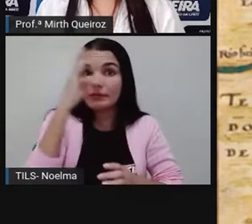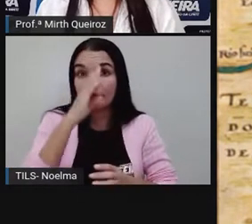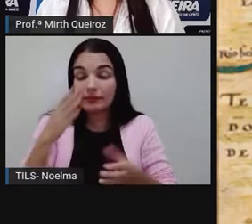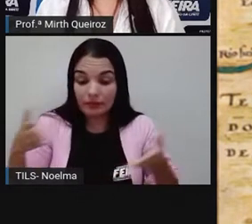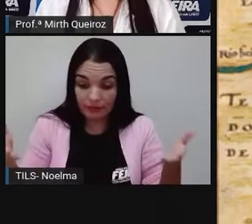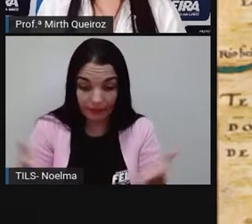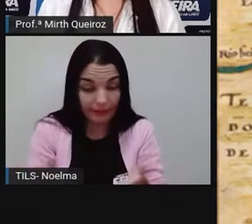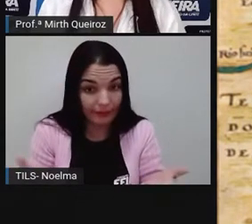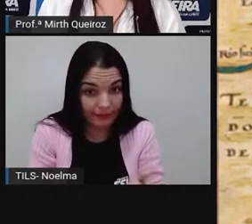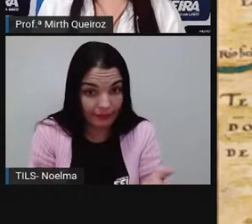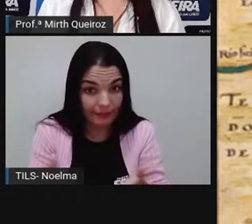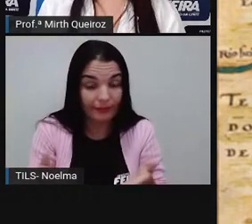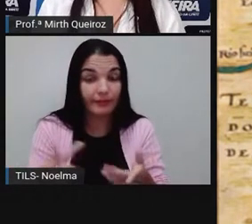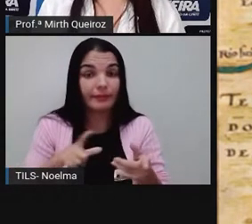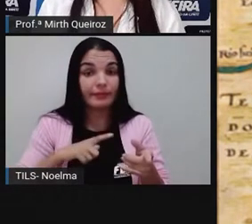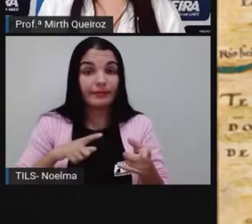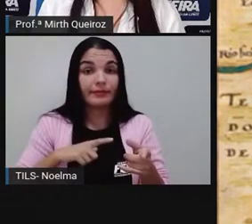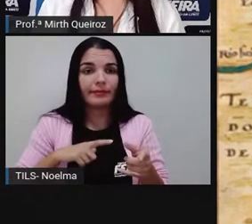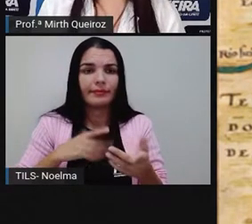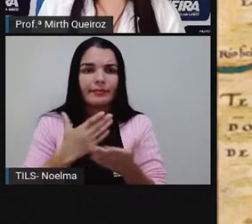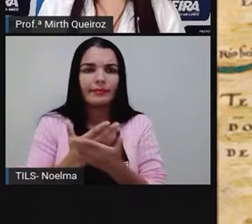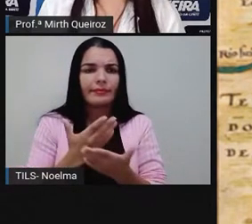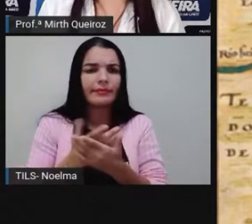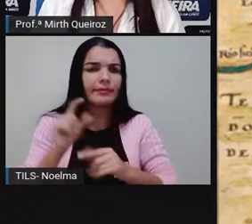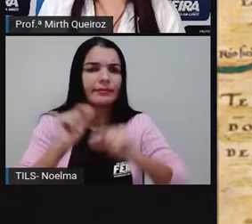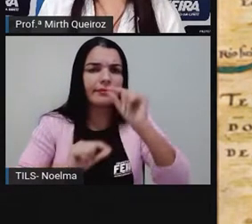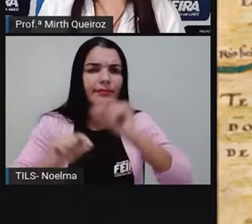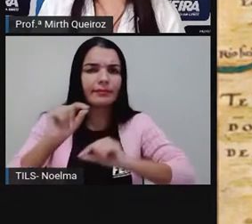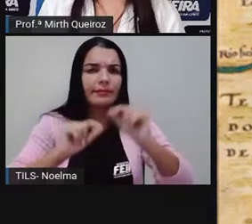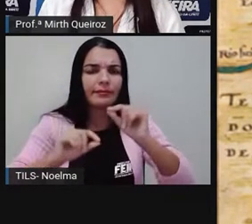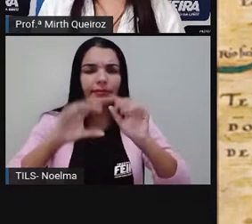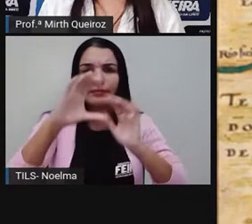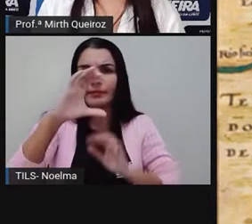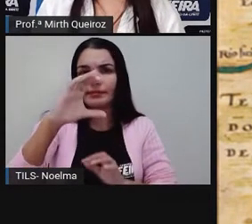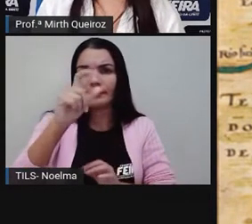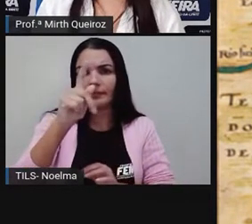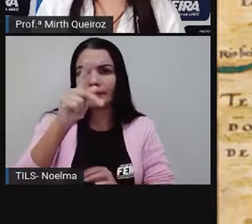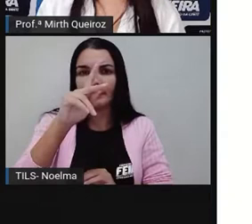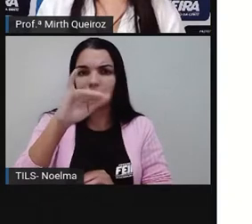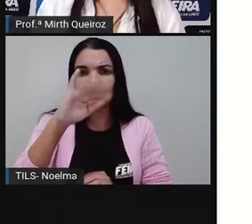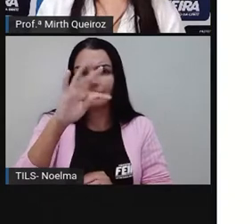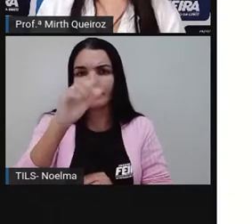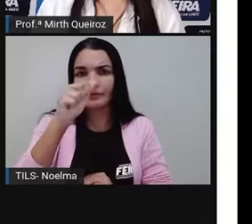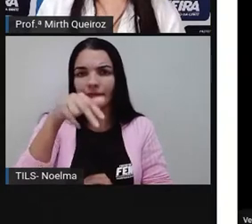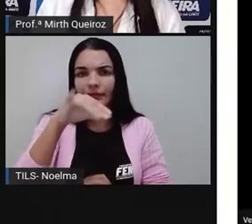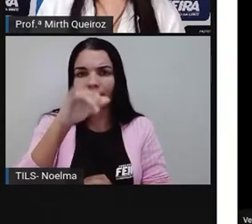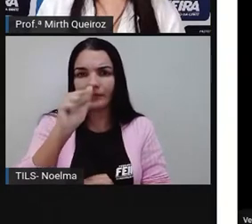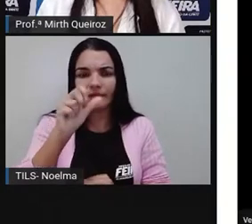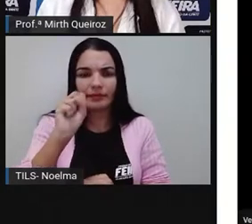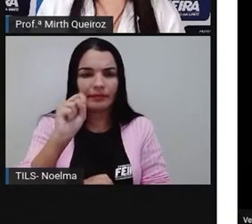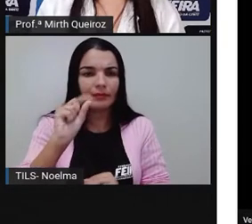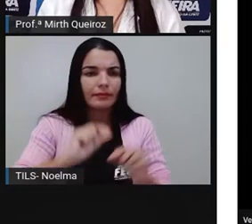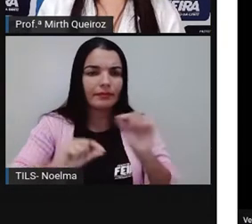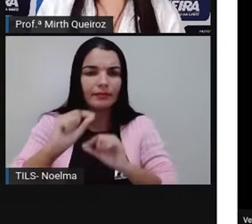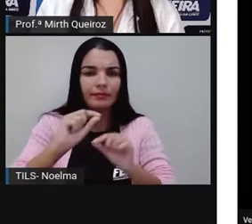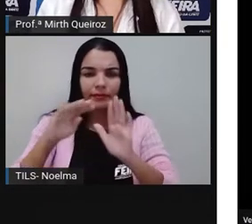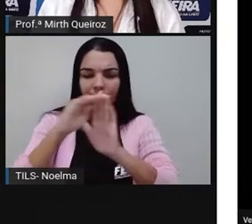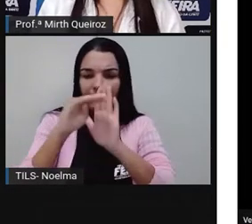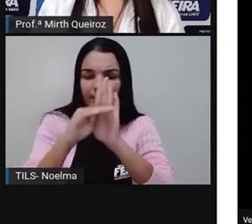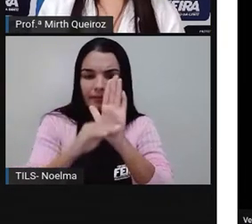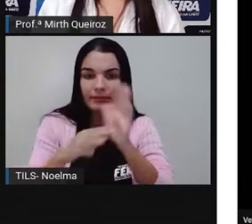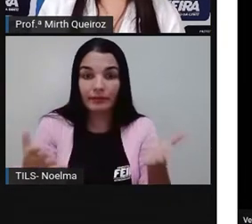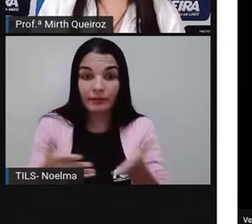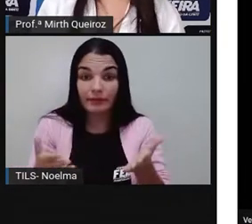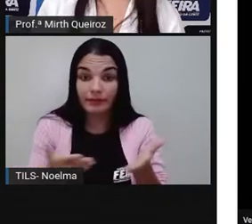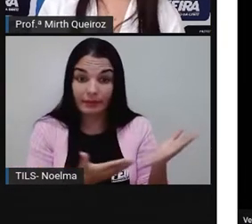de hoje e nós estudamos sobre as capitanias hereditárias. Essas capitanias hereditárias a gente vai